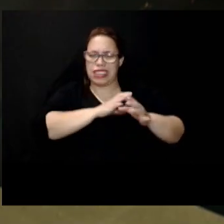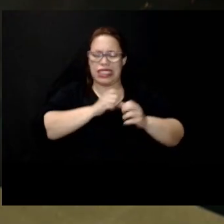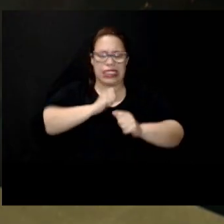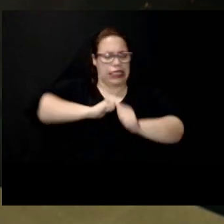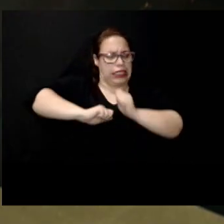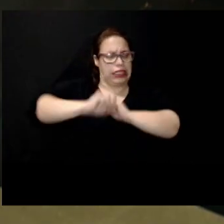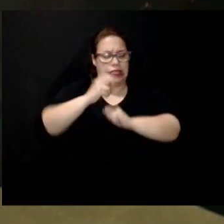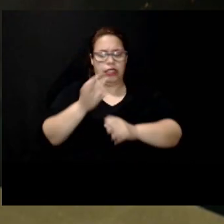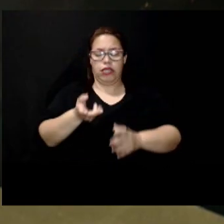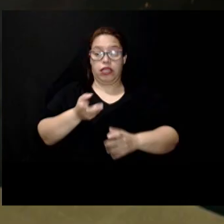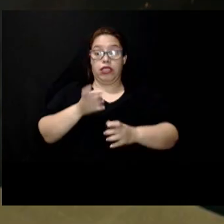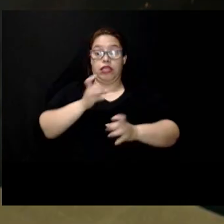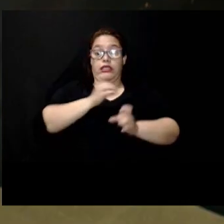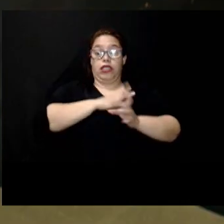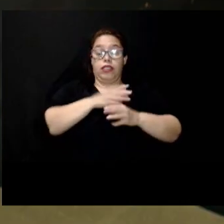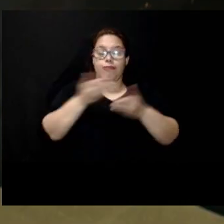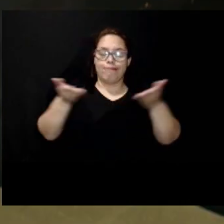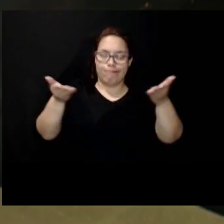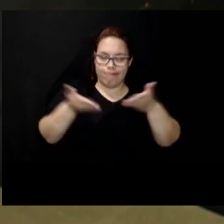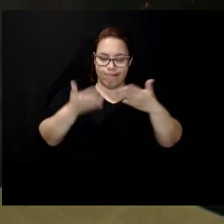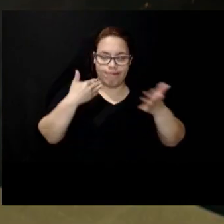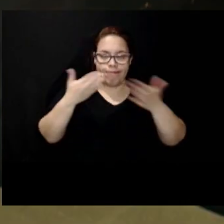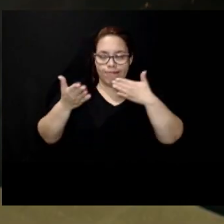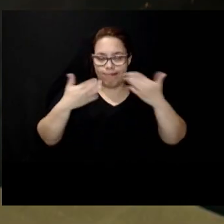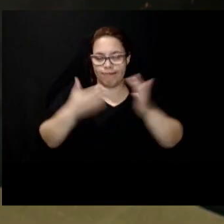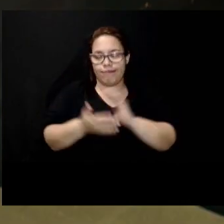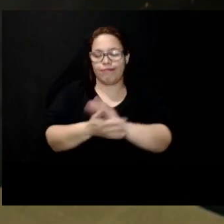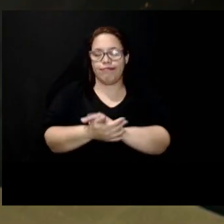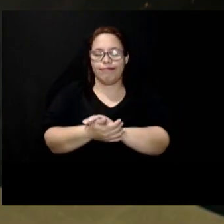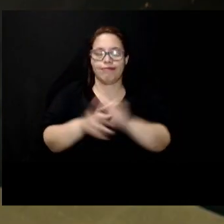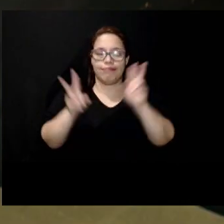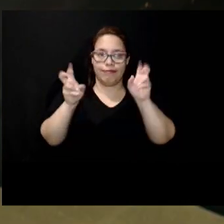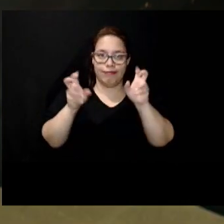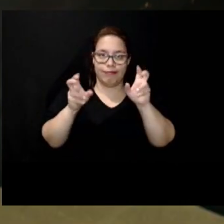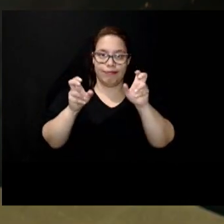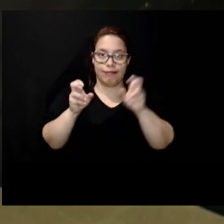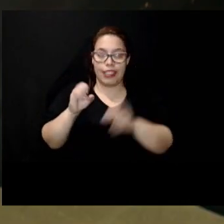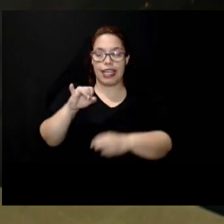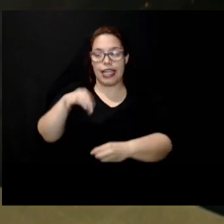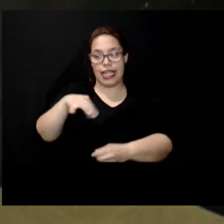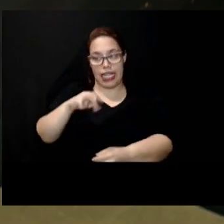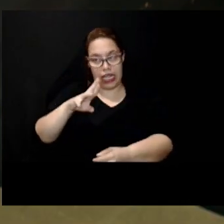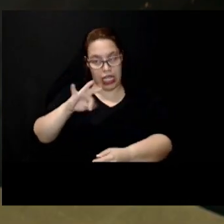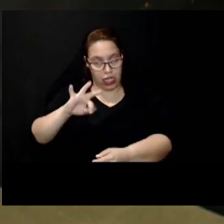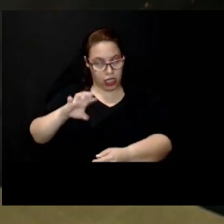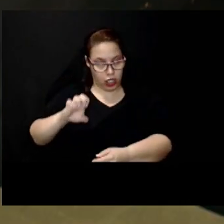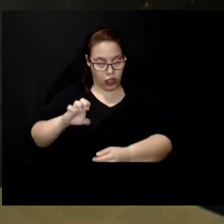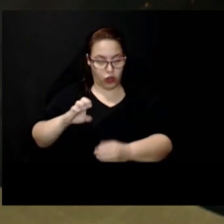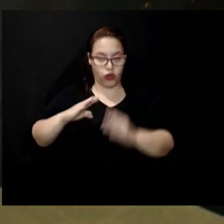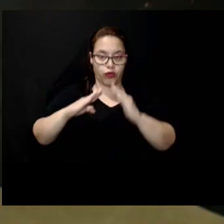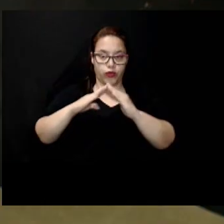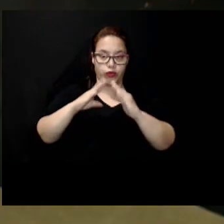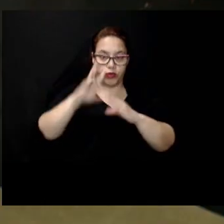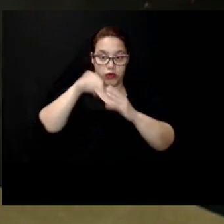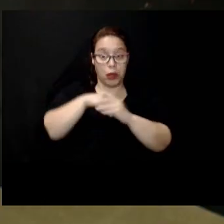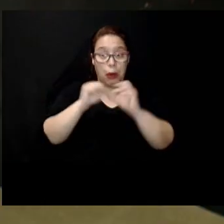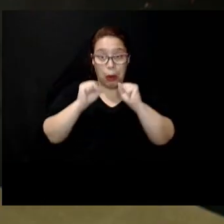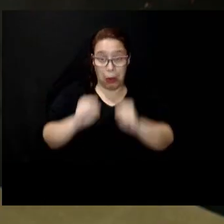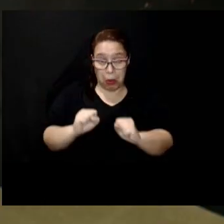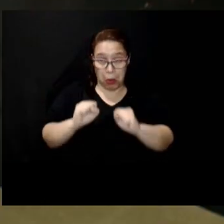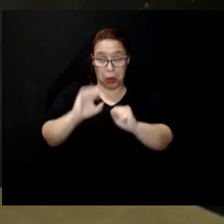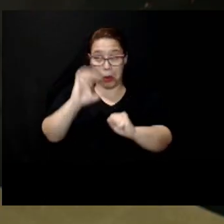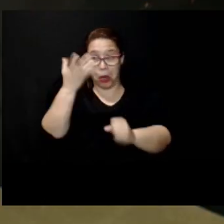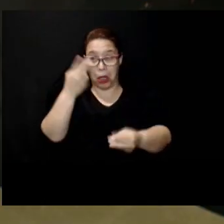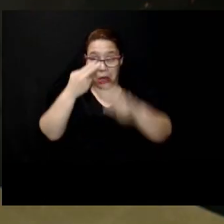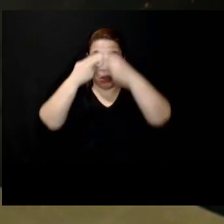É sobre isso que a gente conversa hoje no tema Incidentes domésticos podem causar traumas? A gente sabe realmente o que é